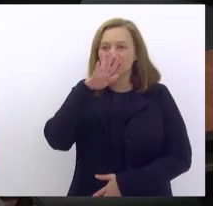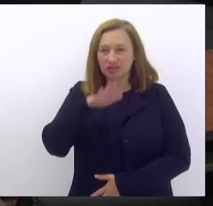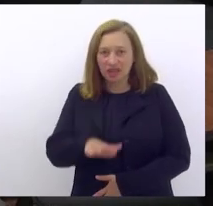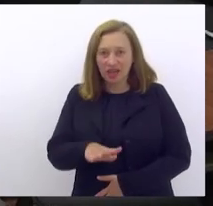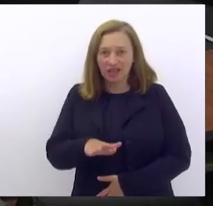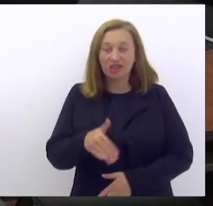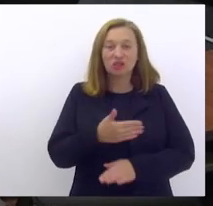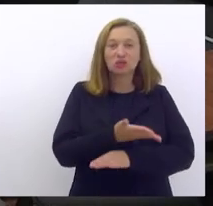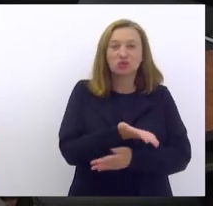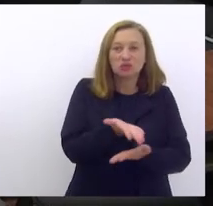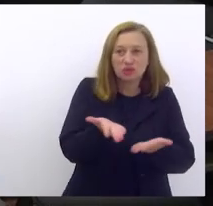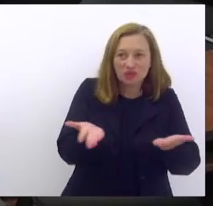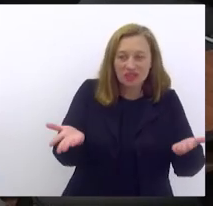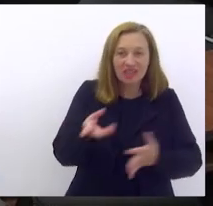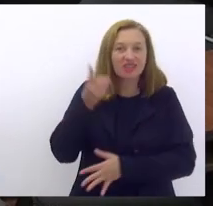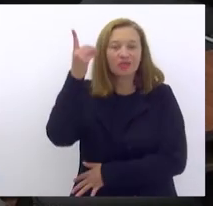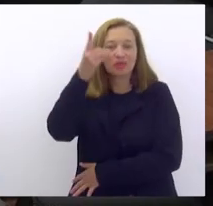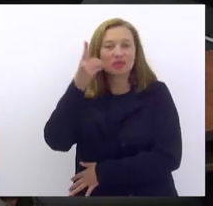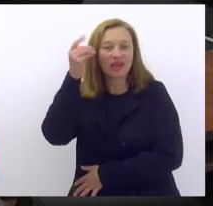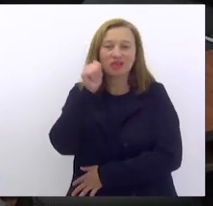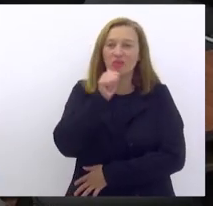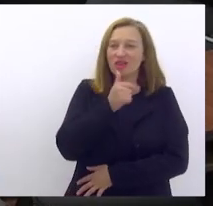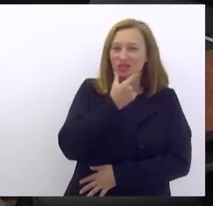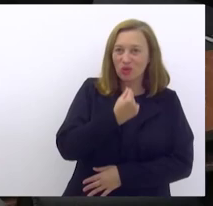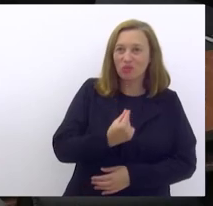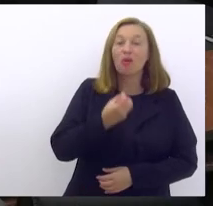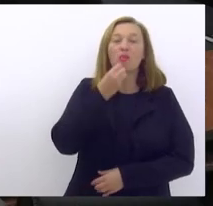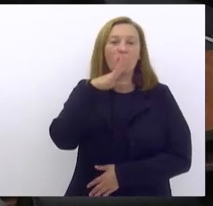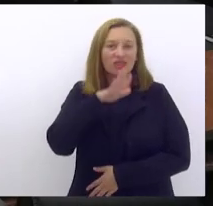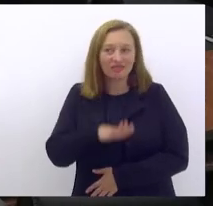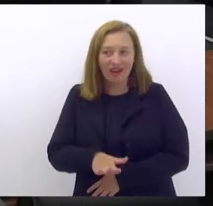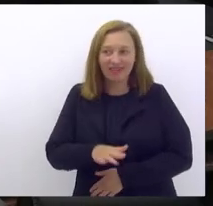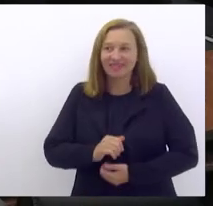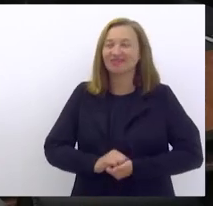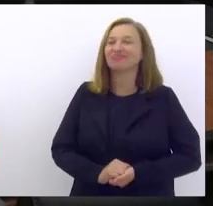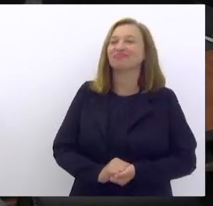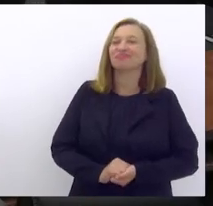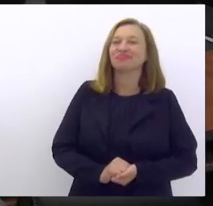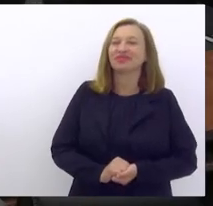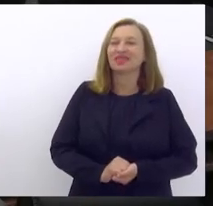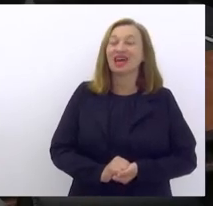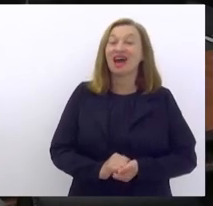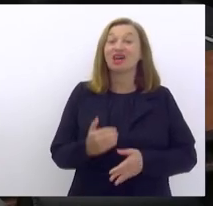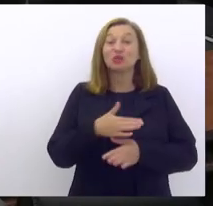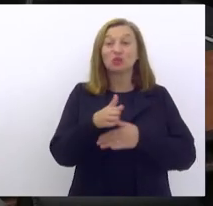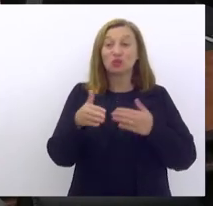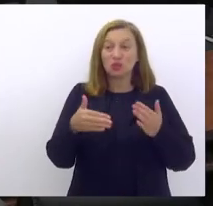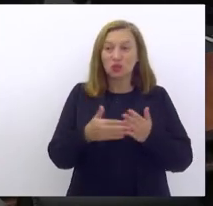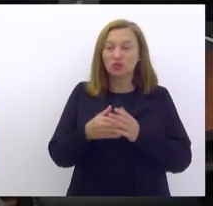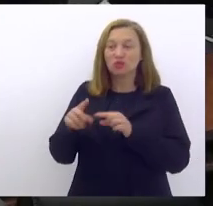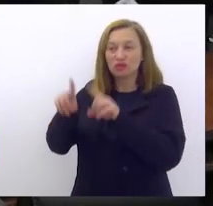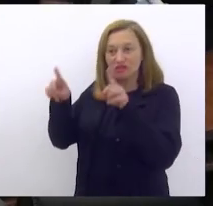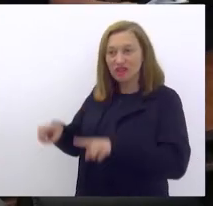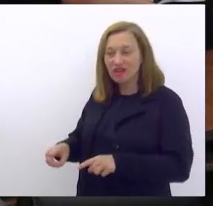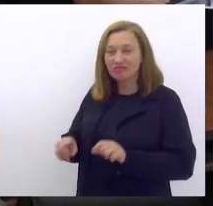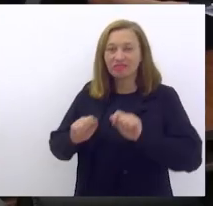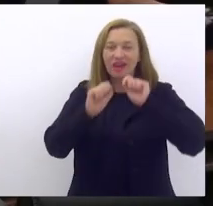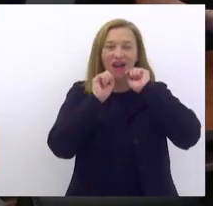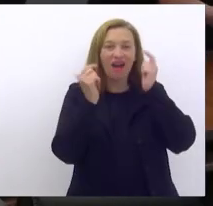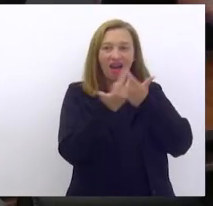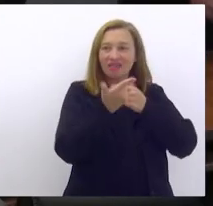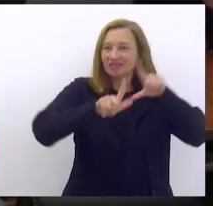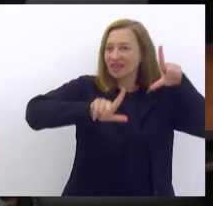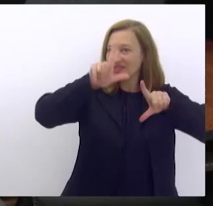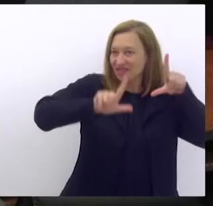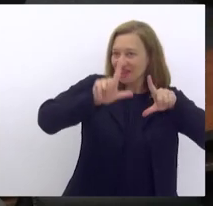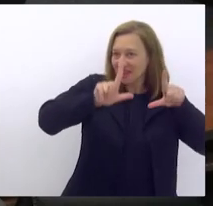Boa tarde a todas as deputadas e deputados. Boa tarde aí a todos, funcionários da TV Alerj aqui,